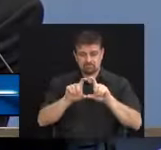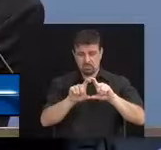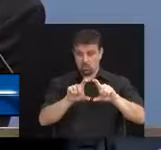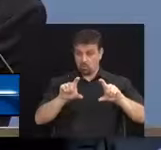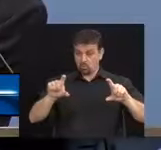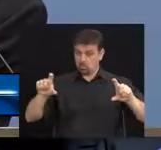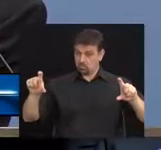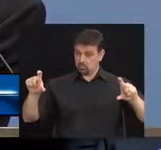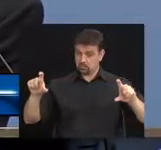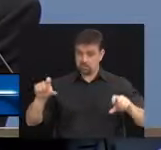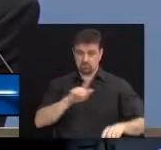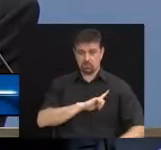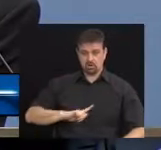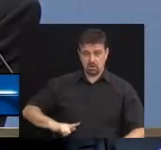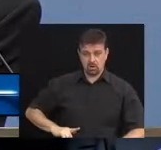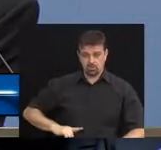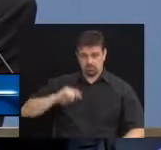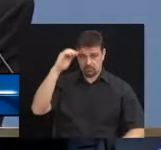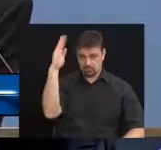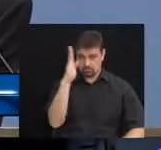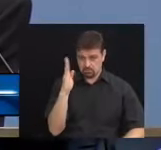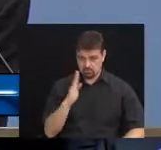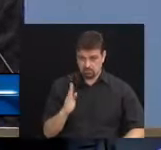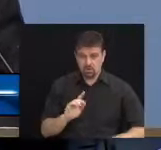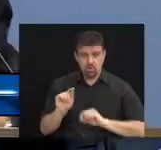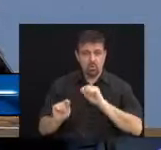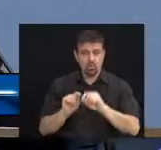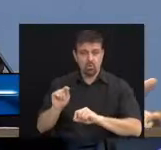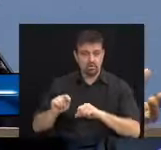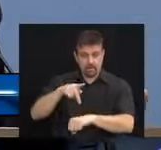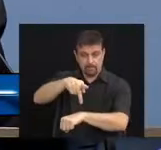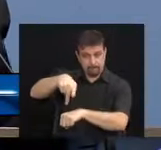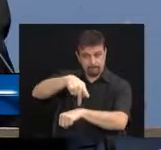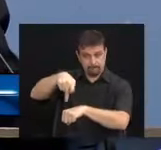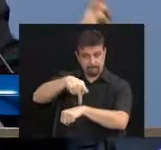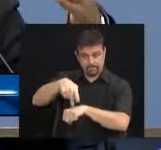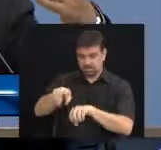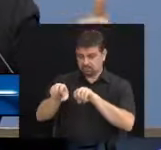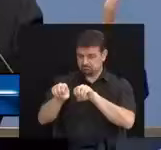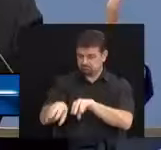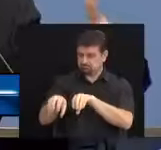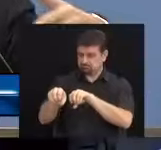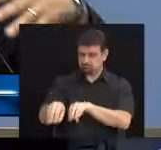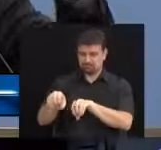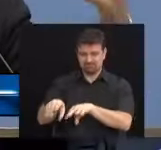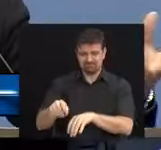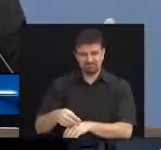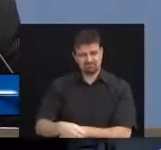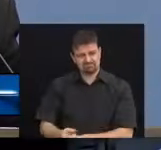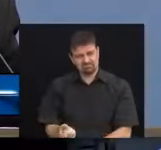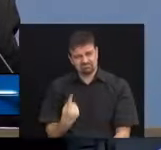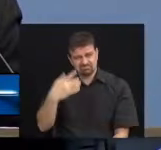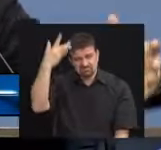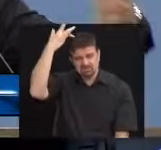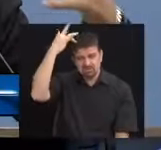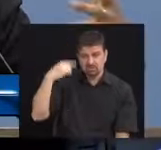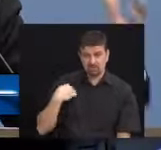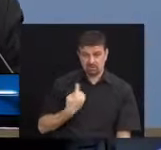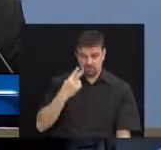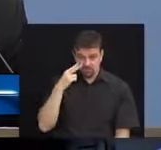federal que fala sobre pátria educadora. É risível nós termos um slogan desse quando